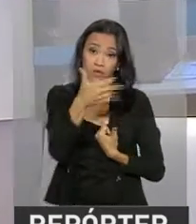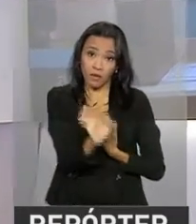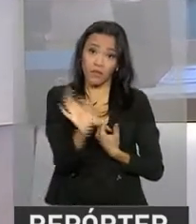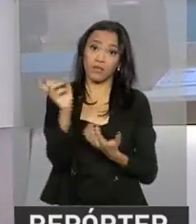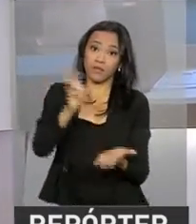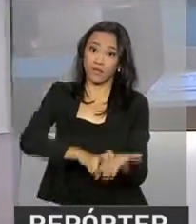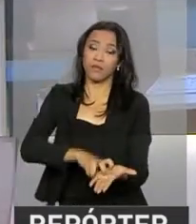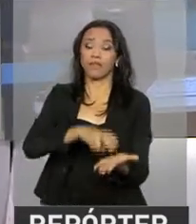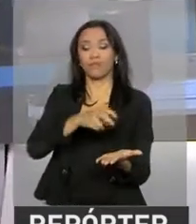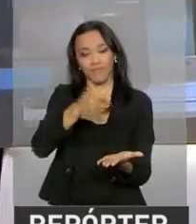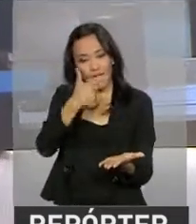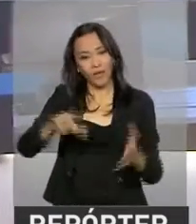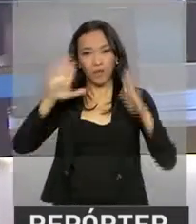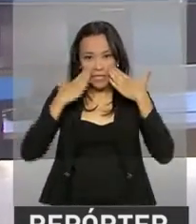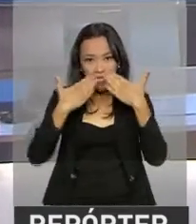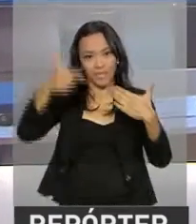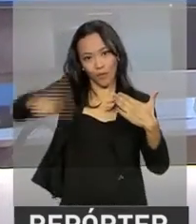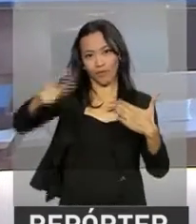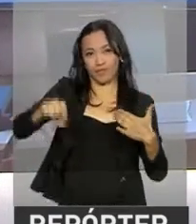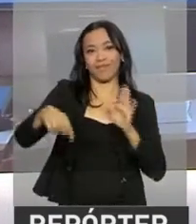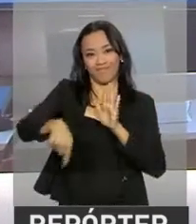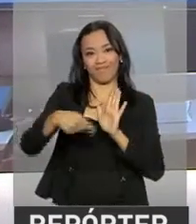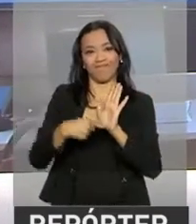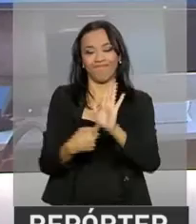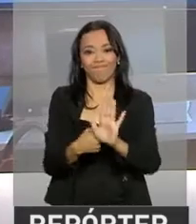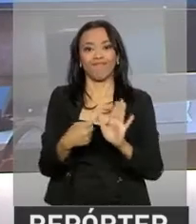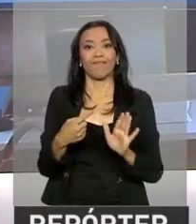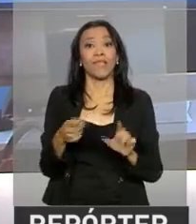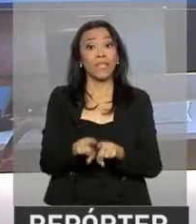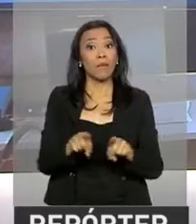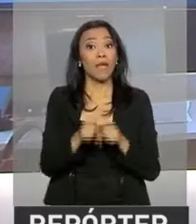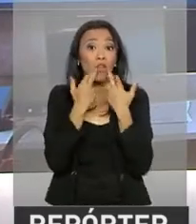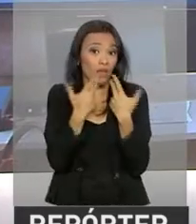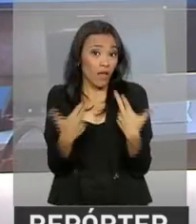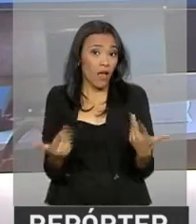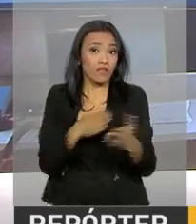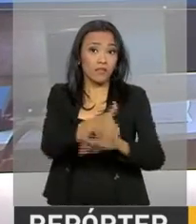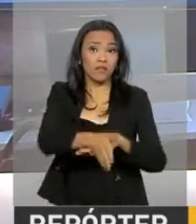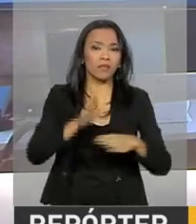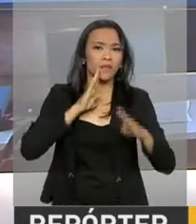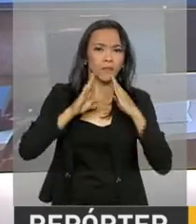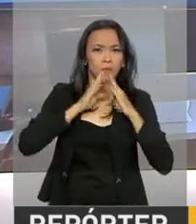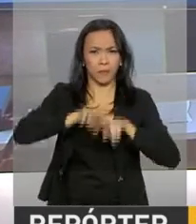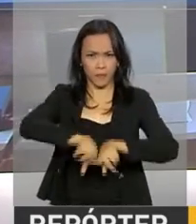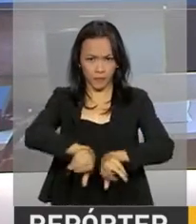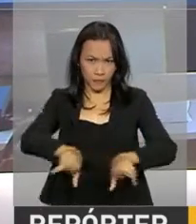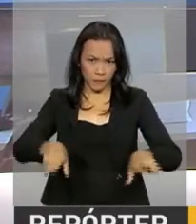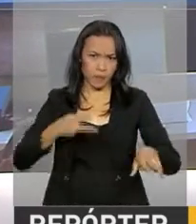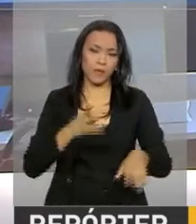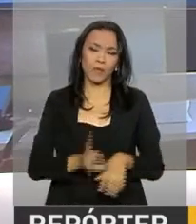da manhã na próxima edição do Repórter NBR. Também acompanhe também as novidades em nossas redes